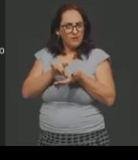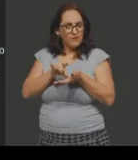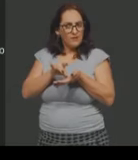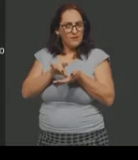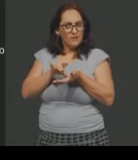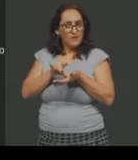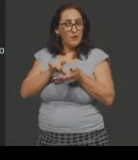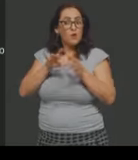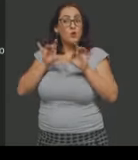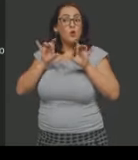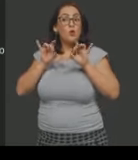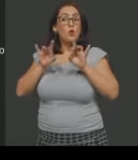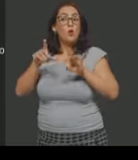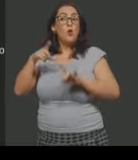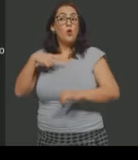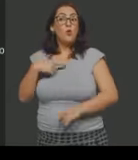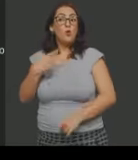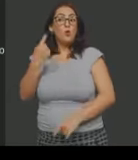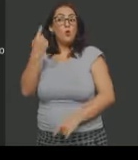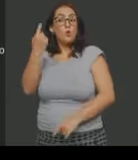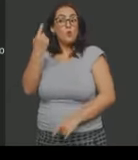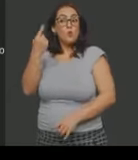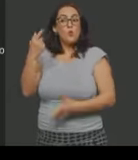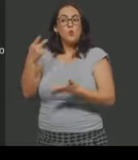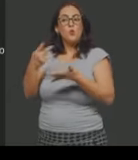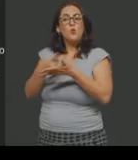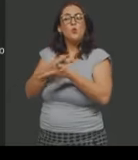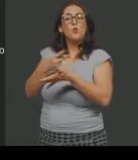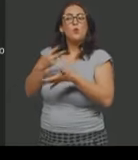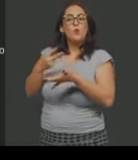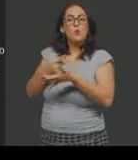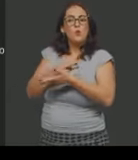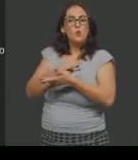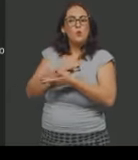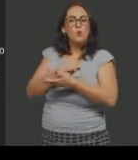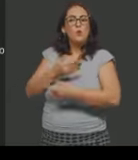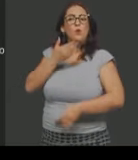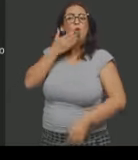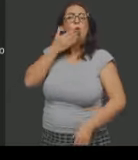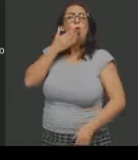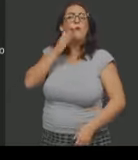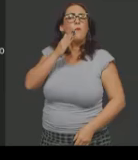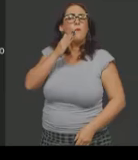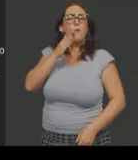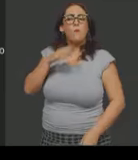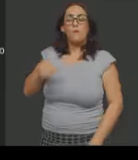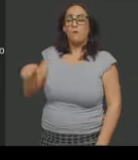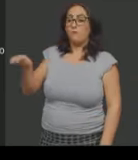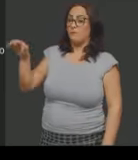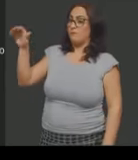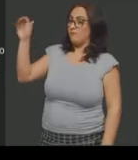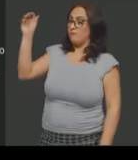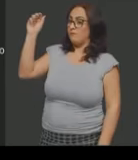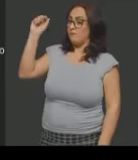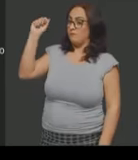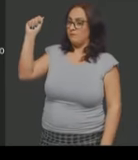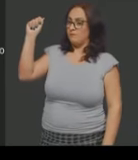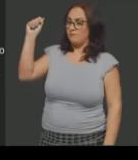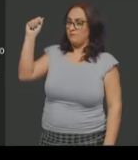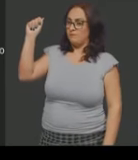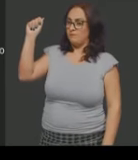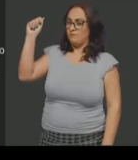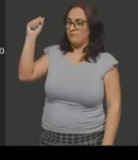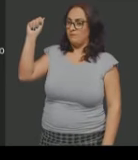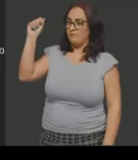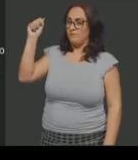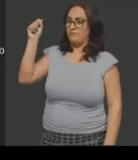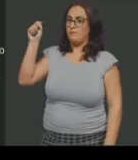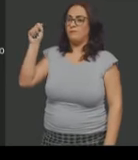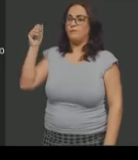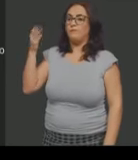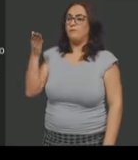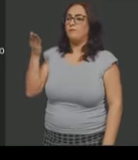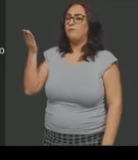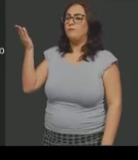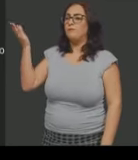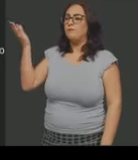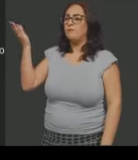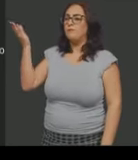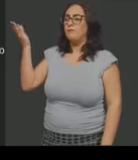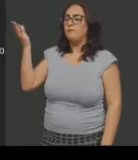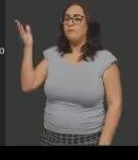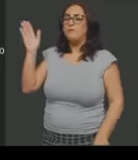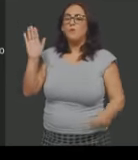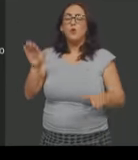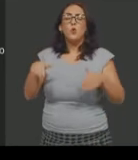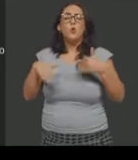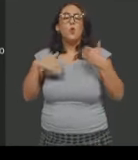exceto A. Trata-se de um vegetal vascular e isosporado. Quando